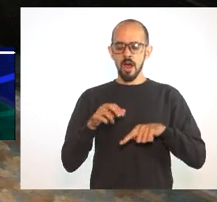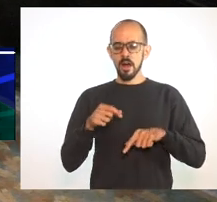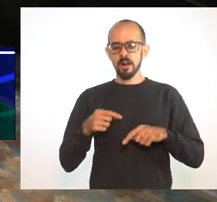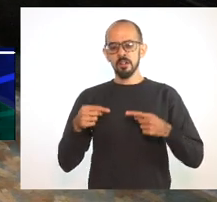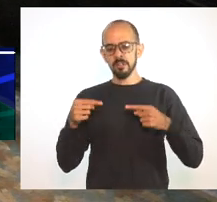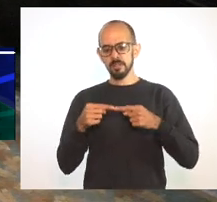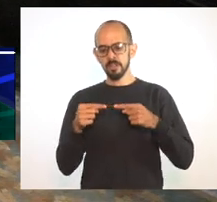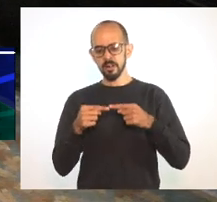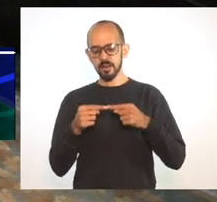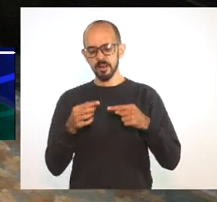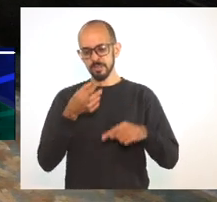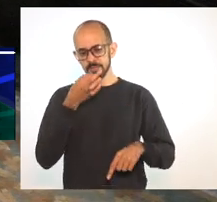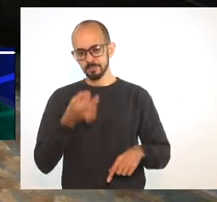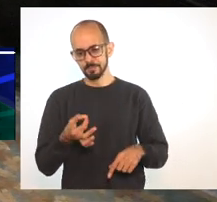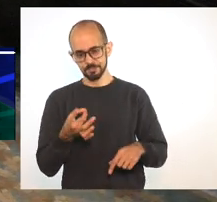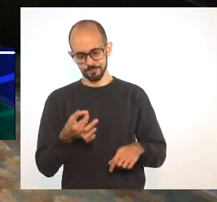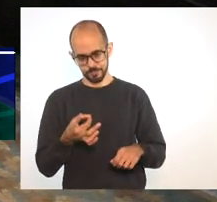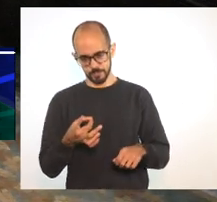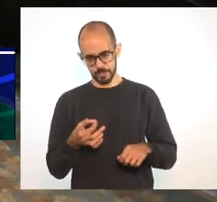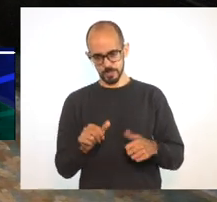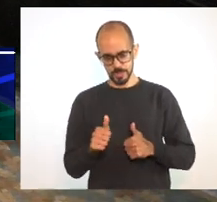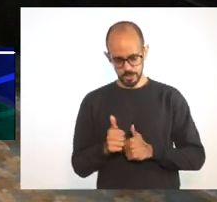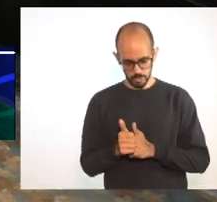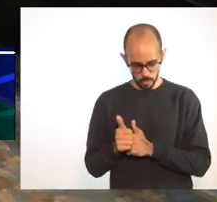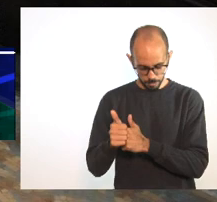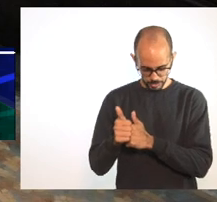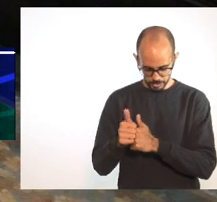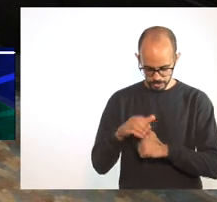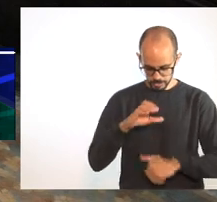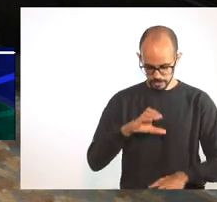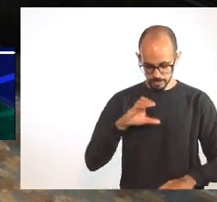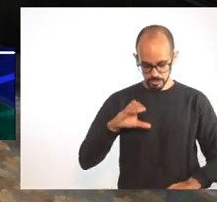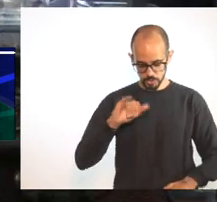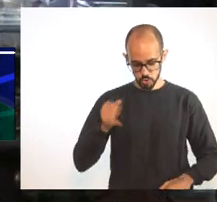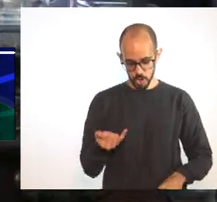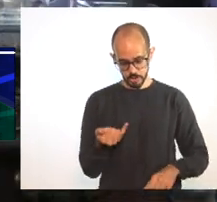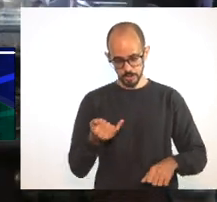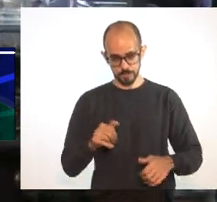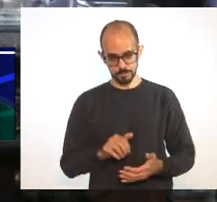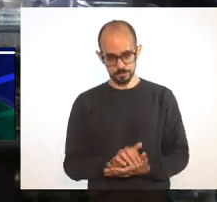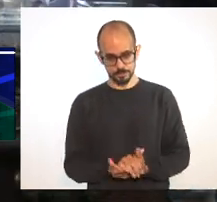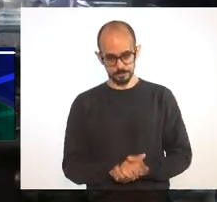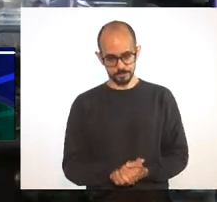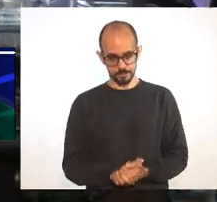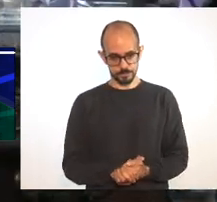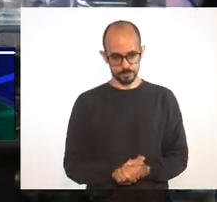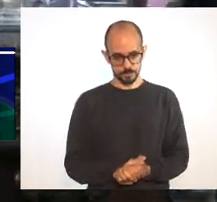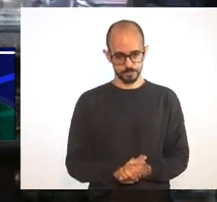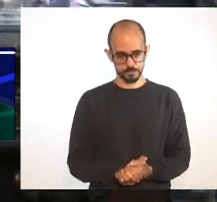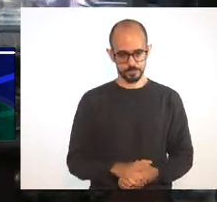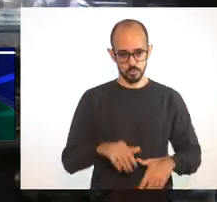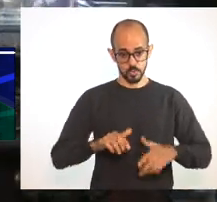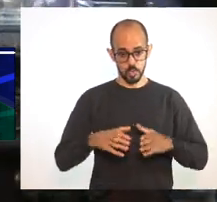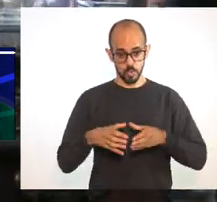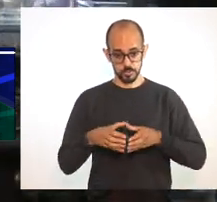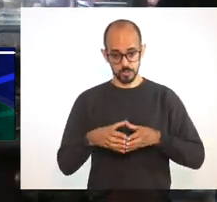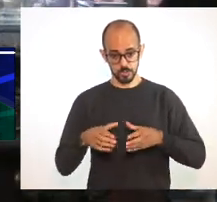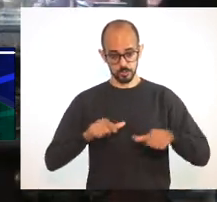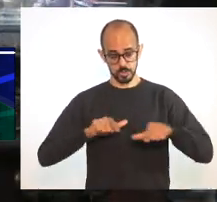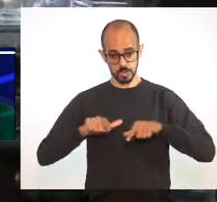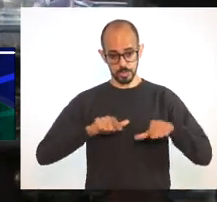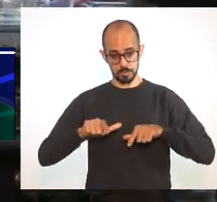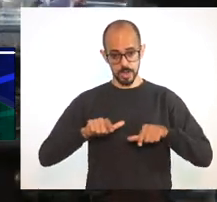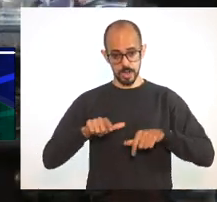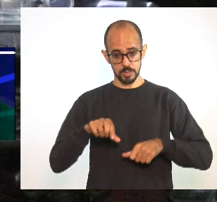é favorável, acompanhando o substitutivo da CCJ. pela Comissão de Trabalho, Legislação Social e